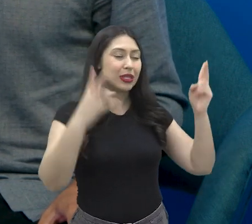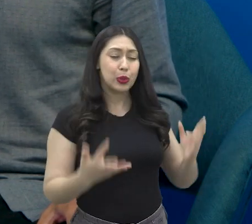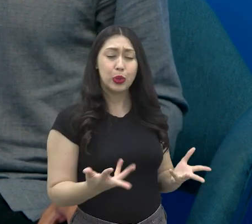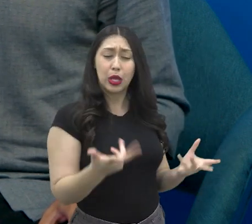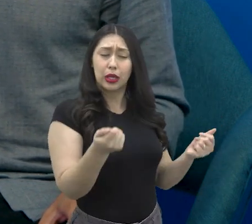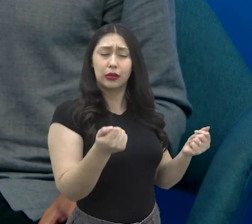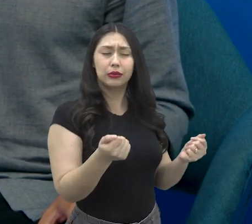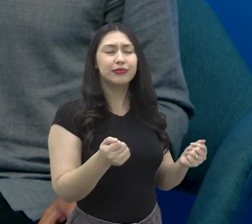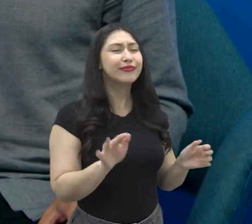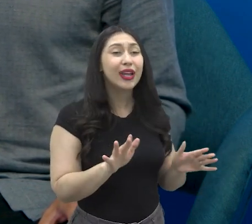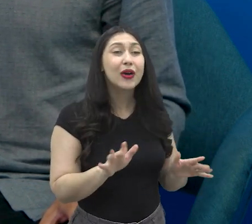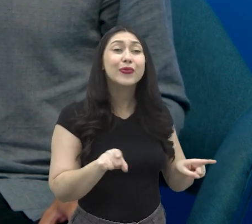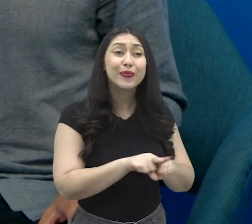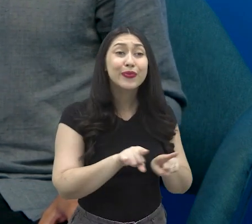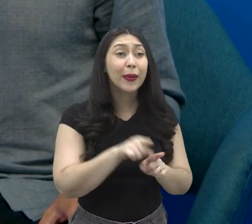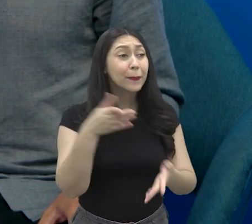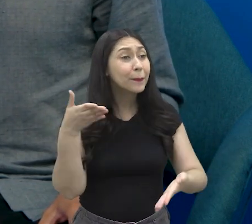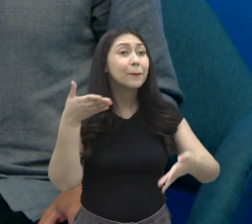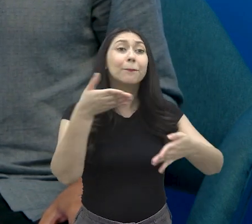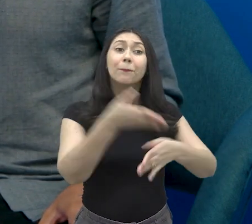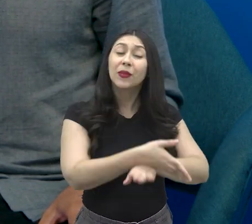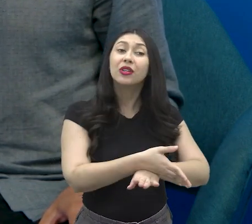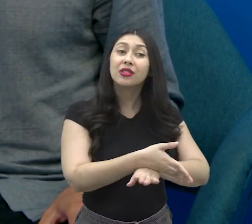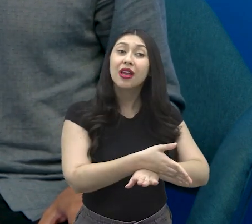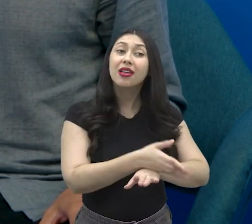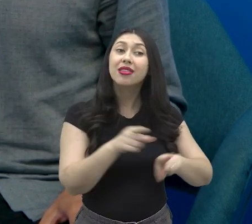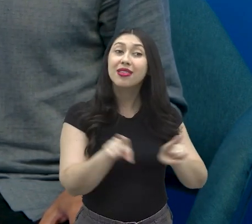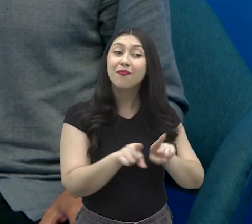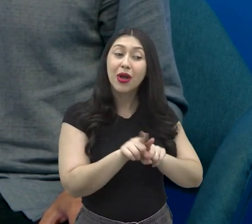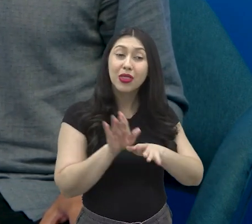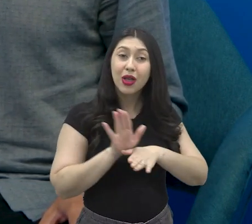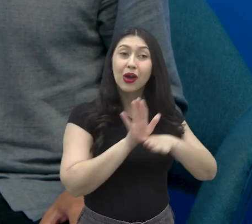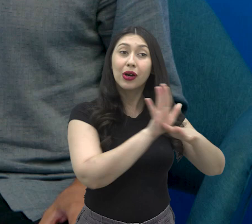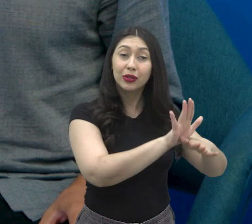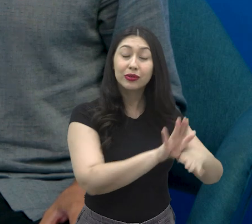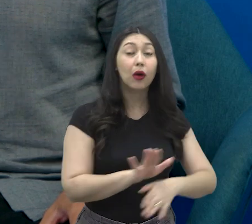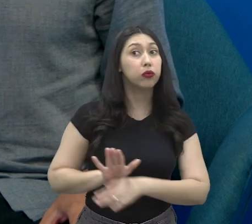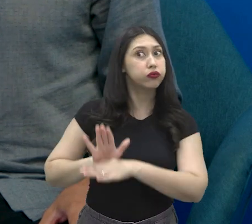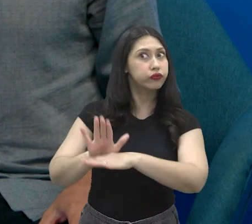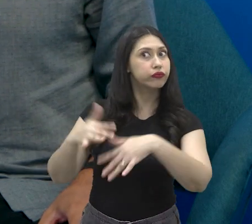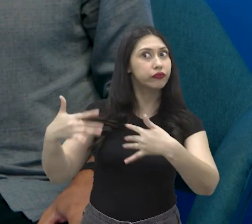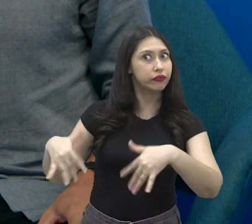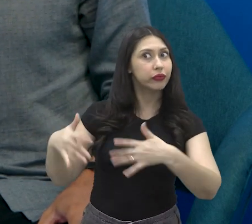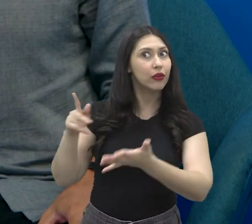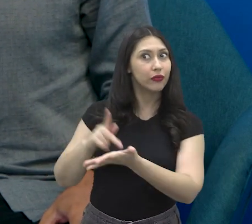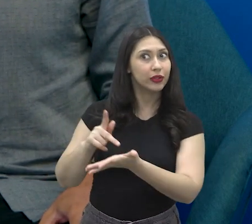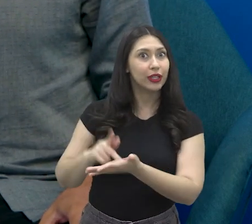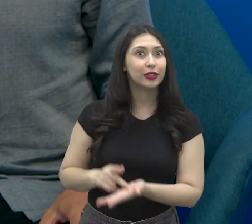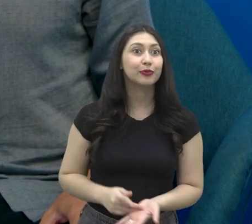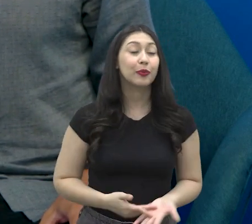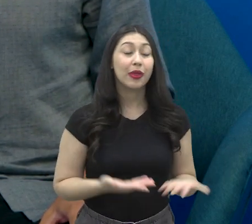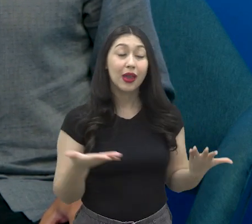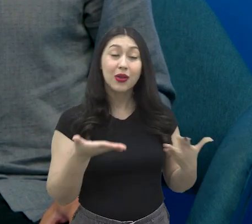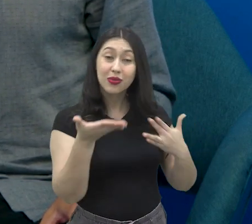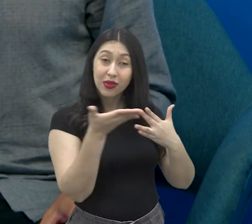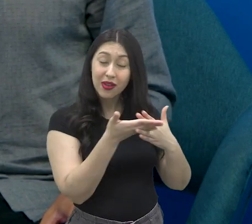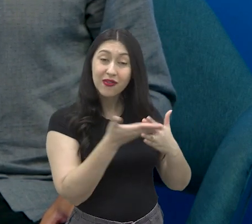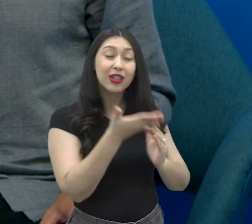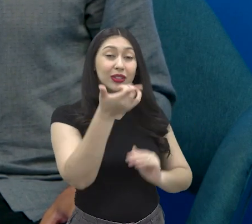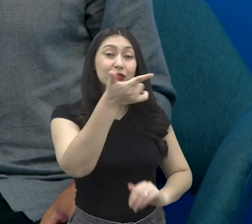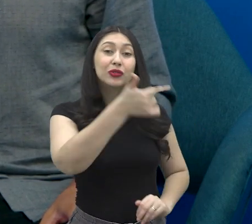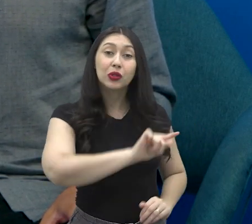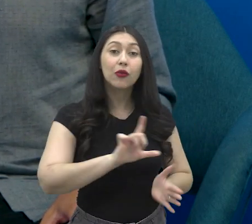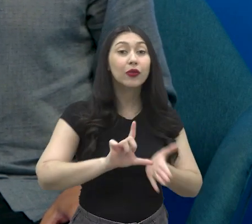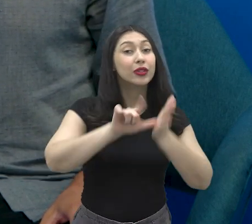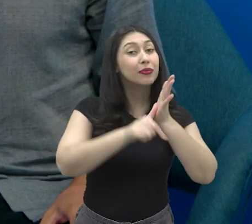né, o talento, é também a participação. Sim. De forma geral e o impacto que isso tem para todo mundo. Grande impacto. Exato. Gente, hora de mais um intervalo